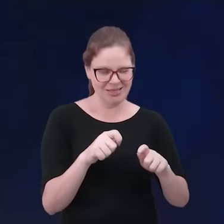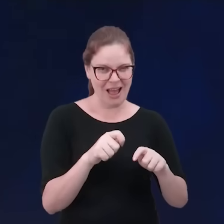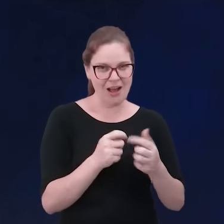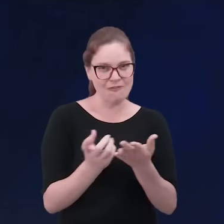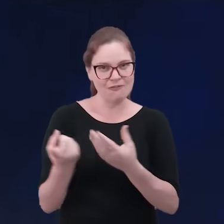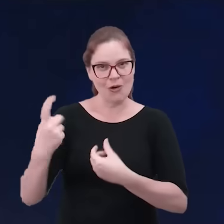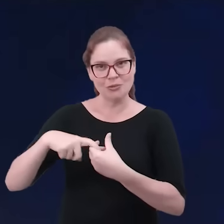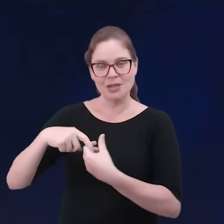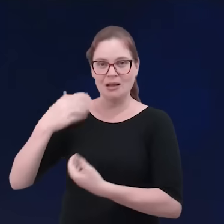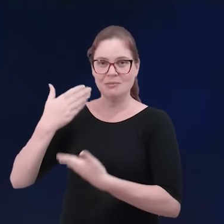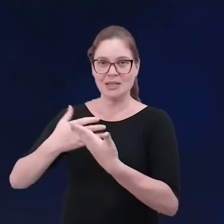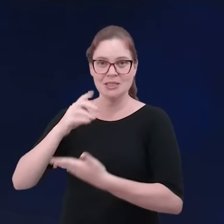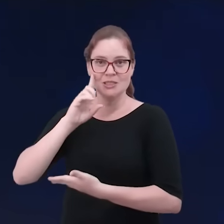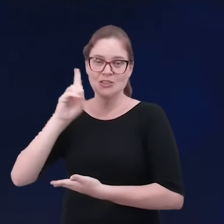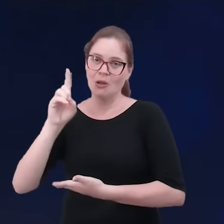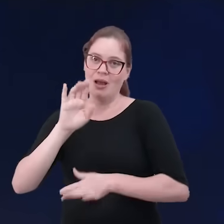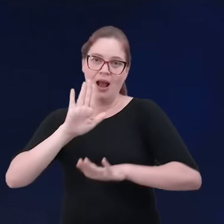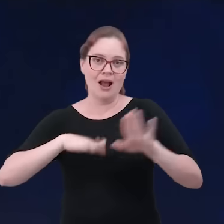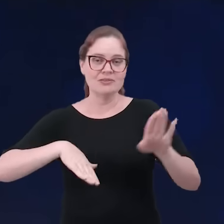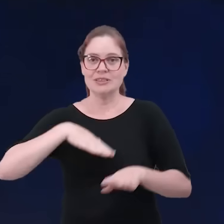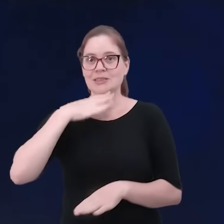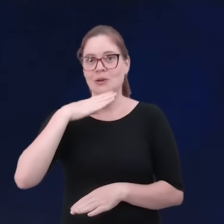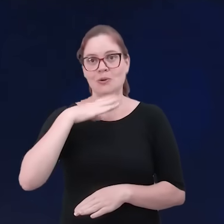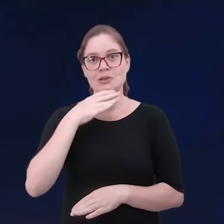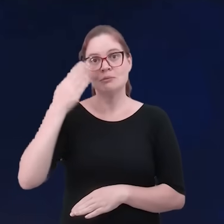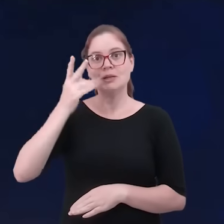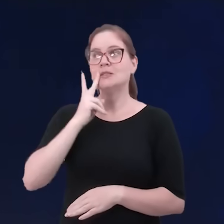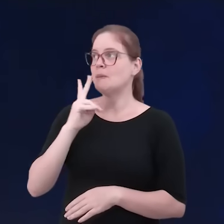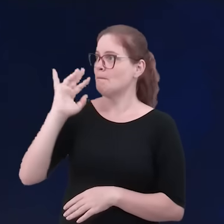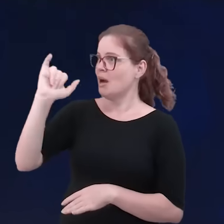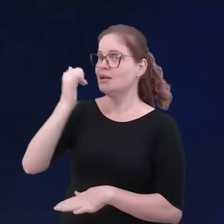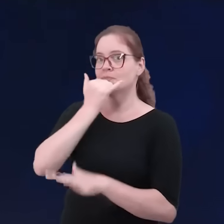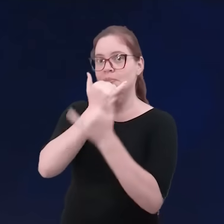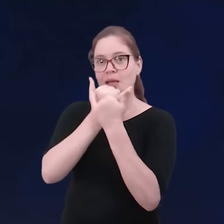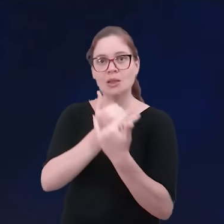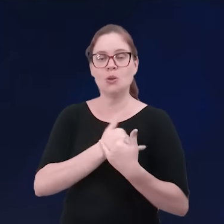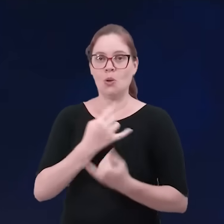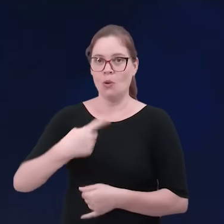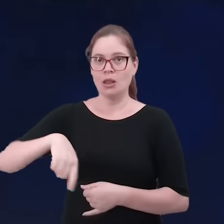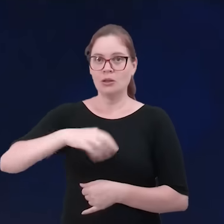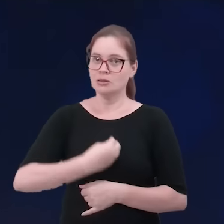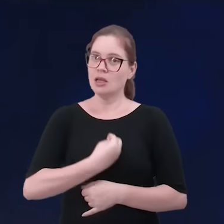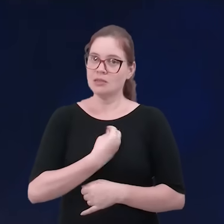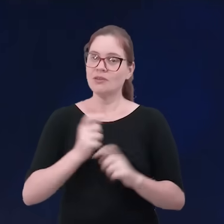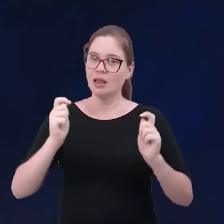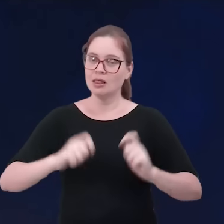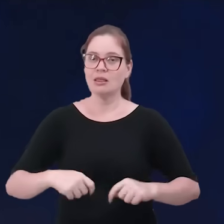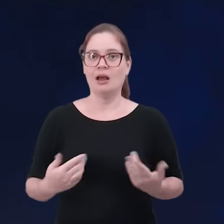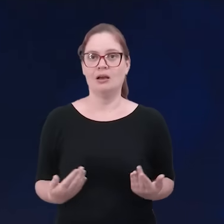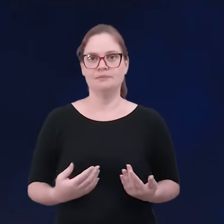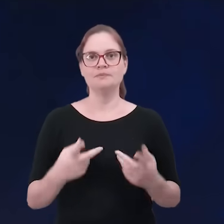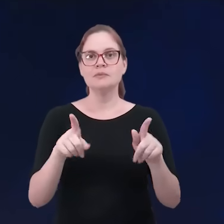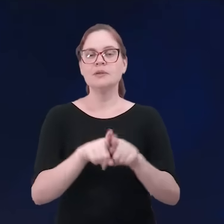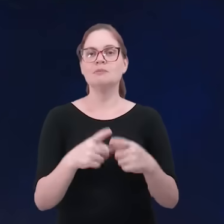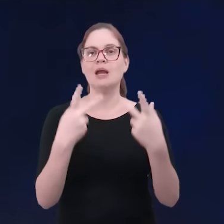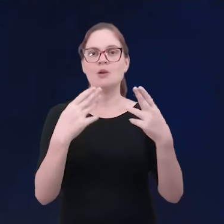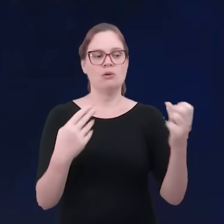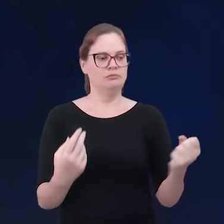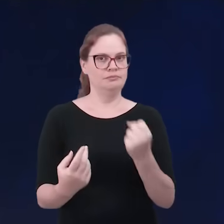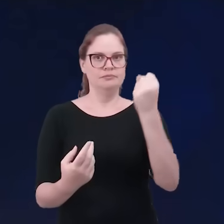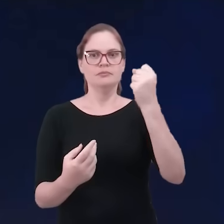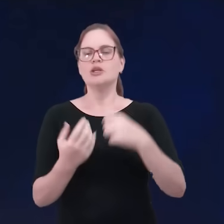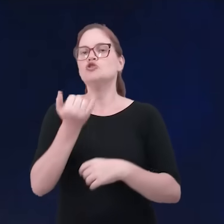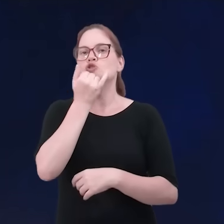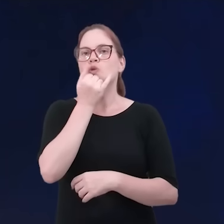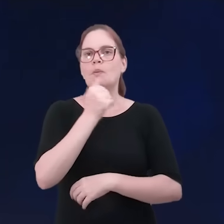Filho amado para o perdão dos nossos pecados. Nós podemos ver uma outra passagem bíblica de Esaú. A palavra de